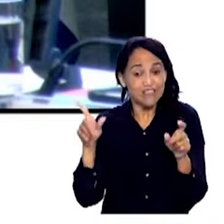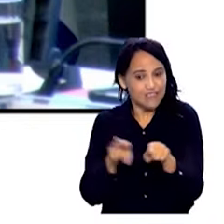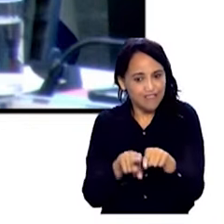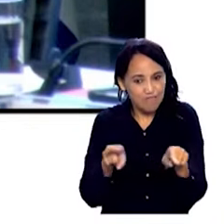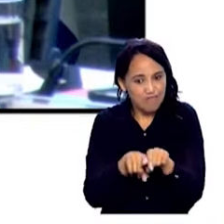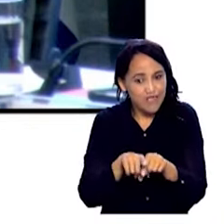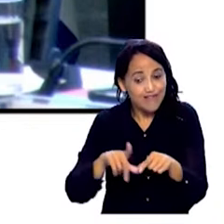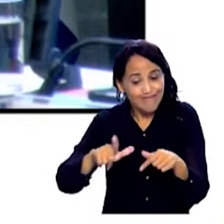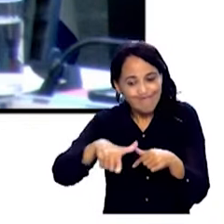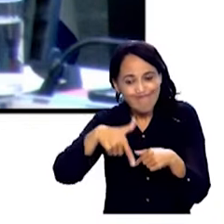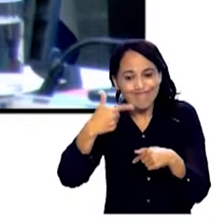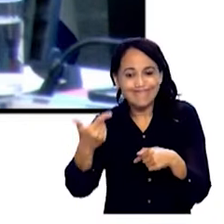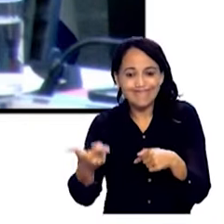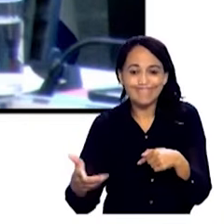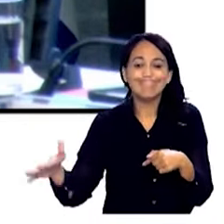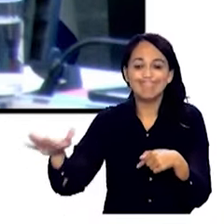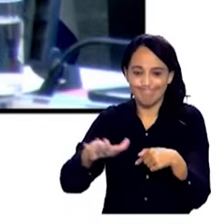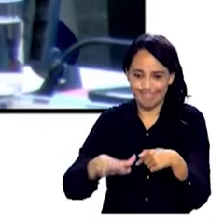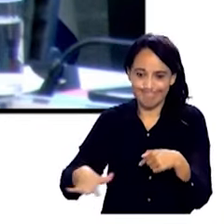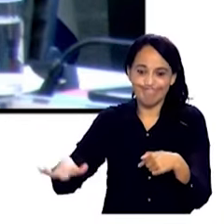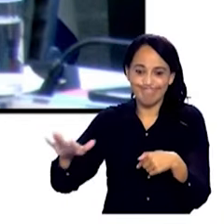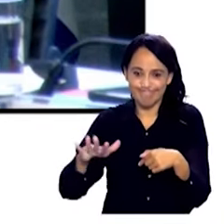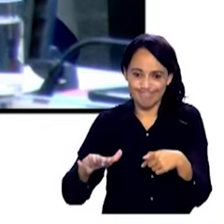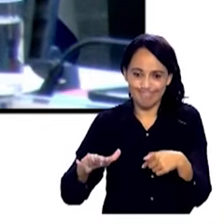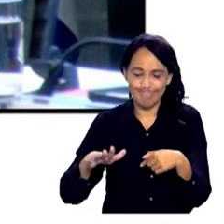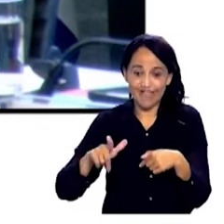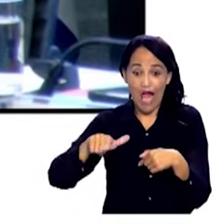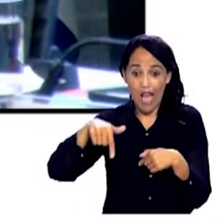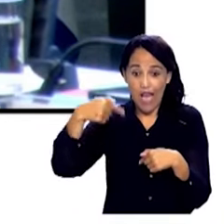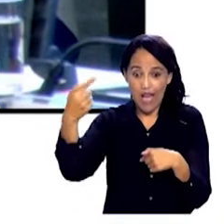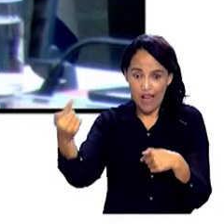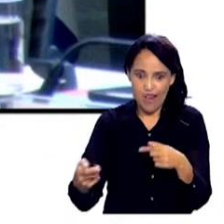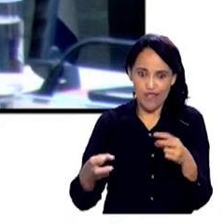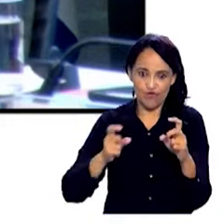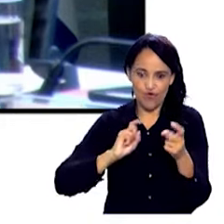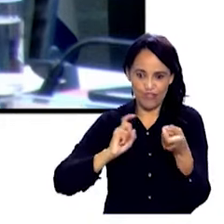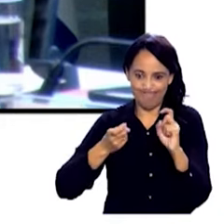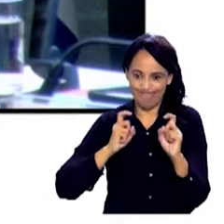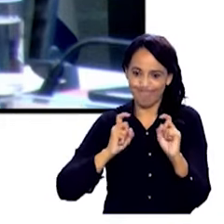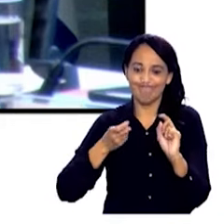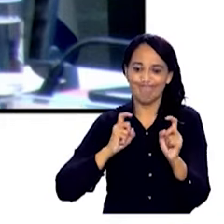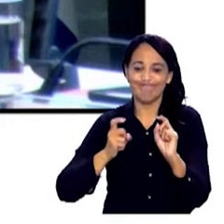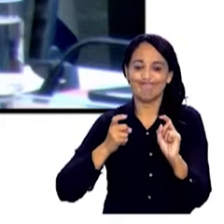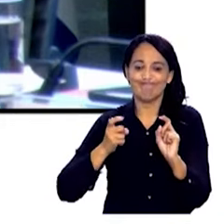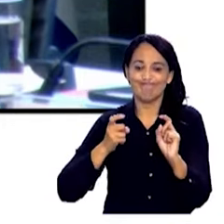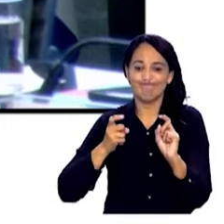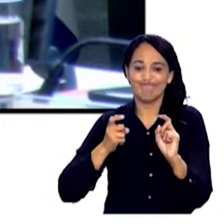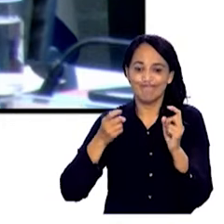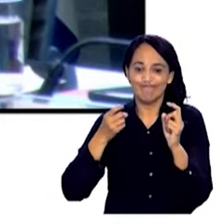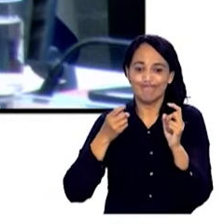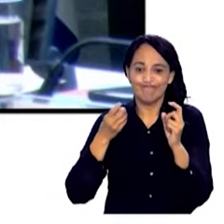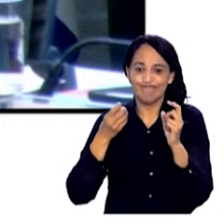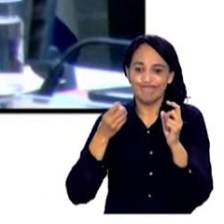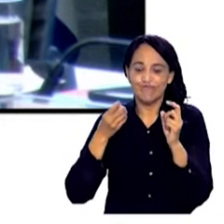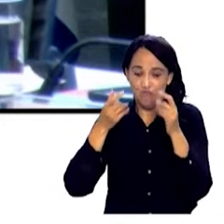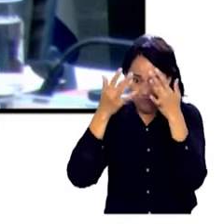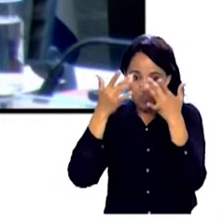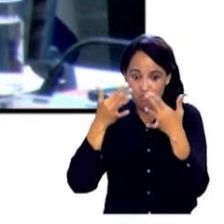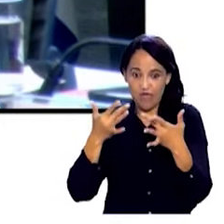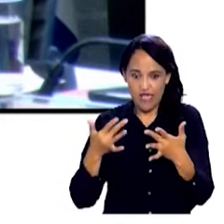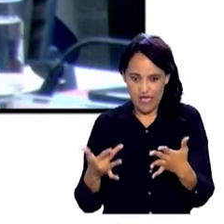eh administrativo e vamos falar agora eh dos plenos